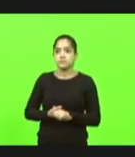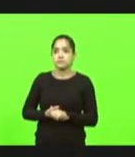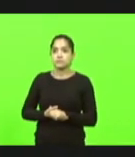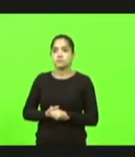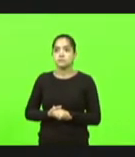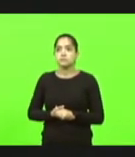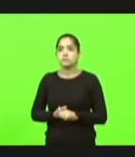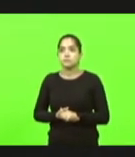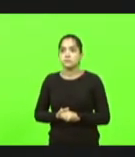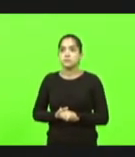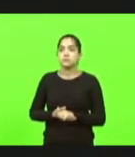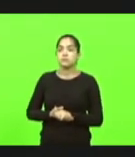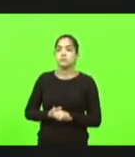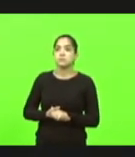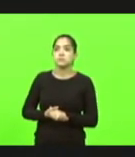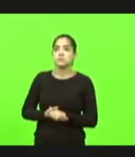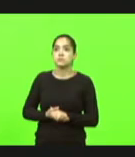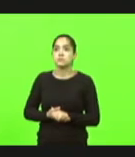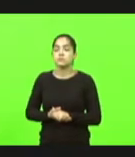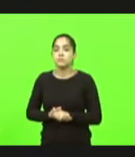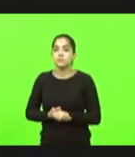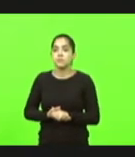É o frio de doer no osso da gente.